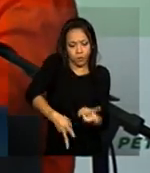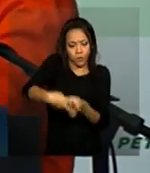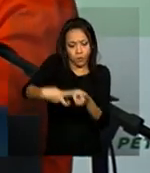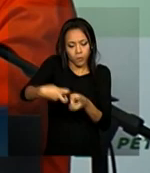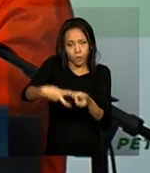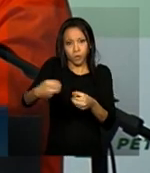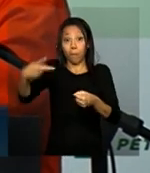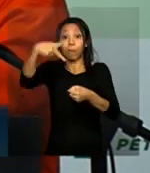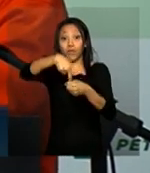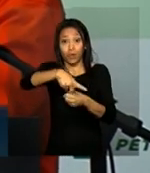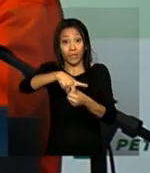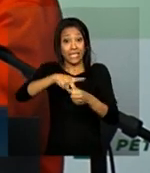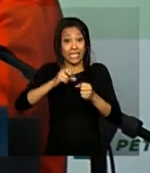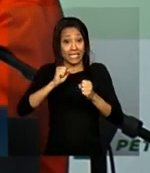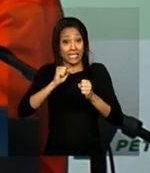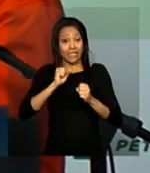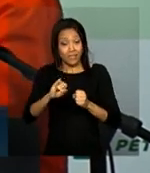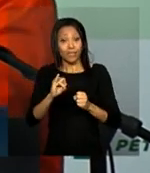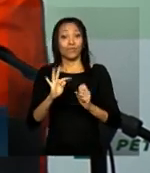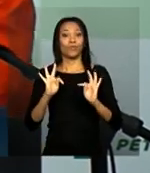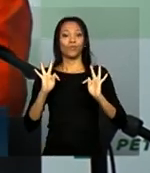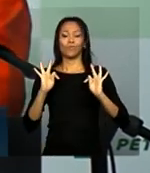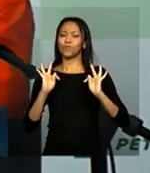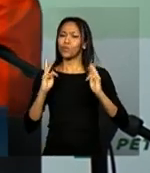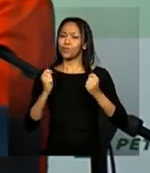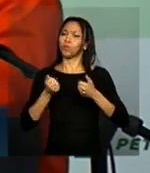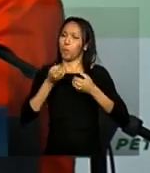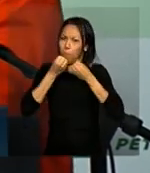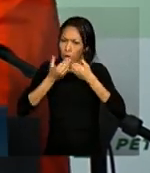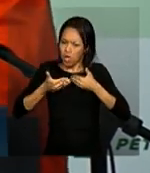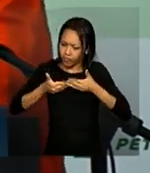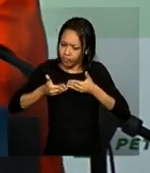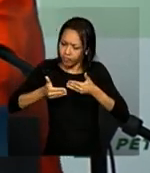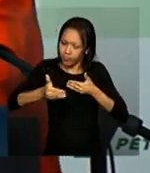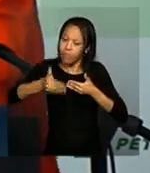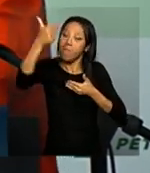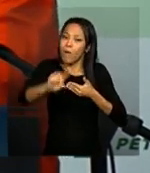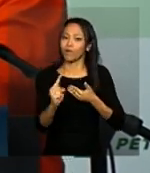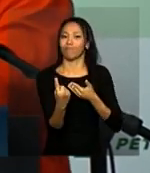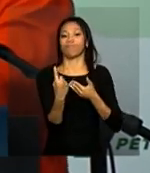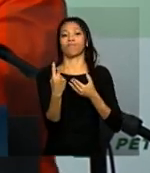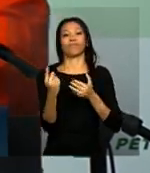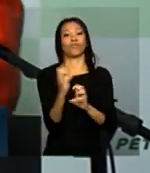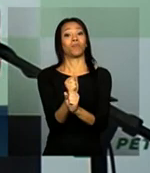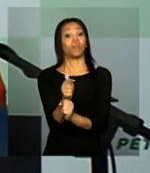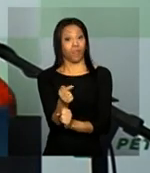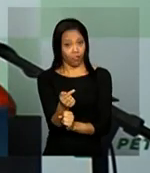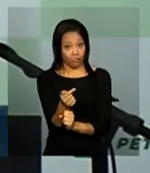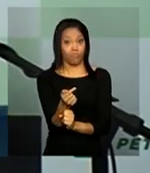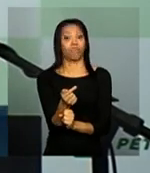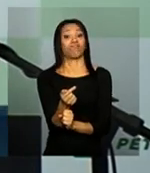E se tudo sair direitinho, mais 1. Então, 7. 7.